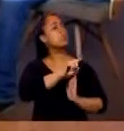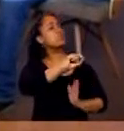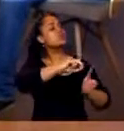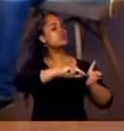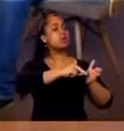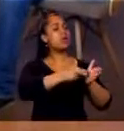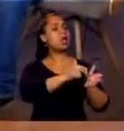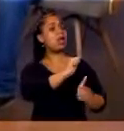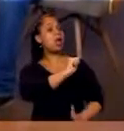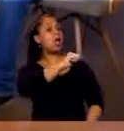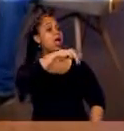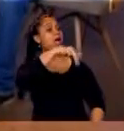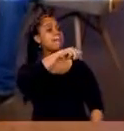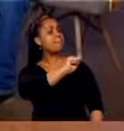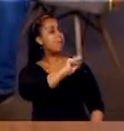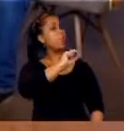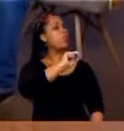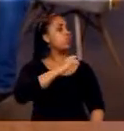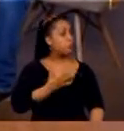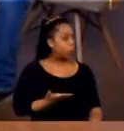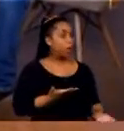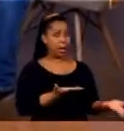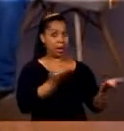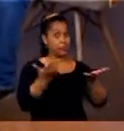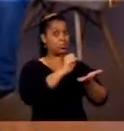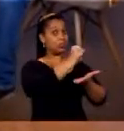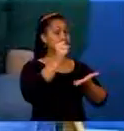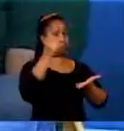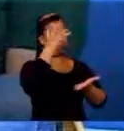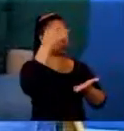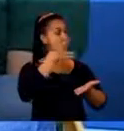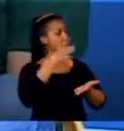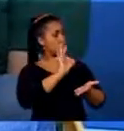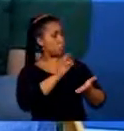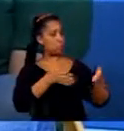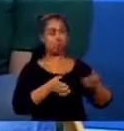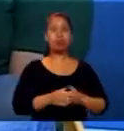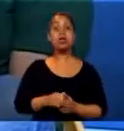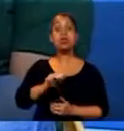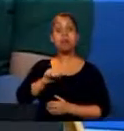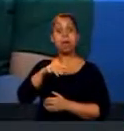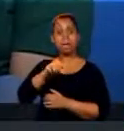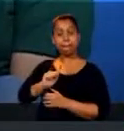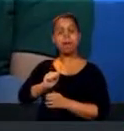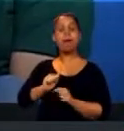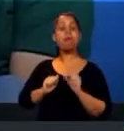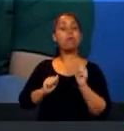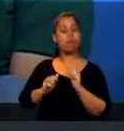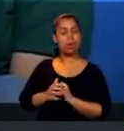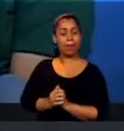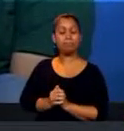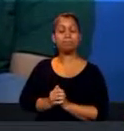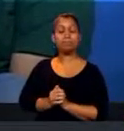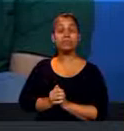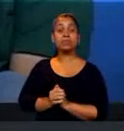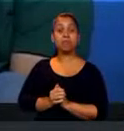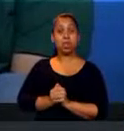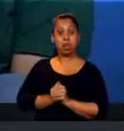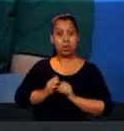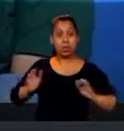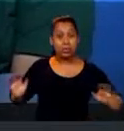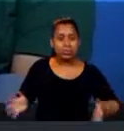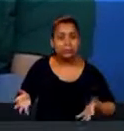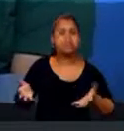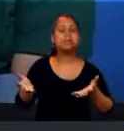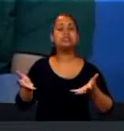AMA. Apresente aí essa associação para quem nunca ouviu falar. A AMA é uma iniciativa, né,